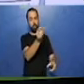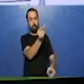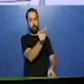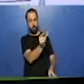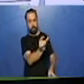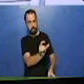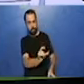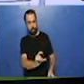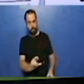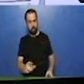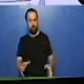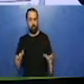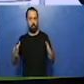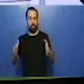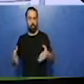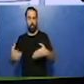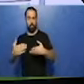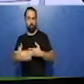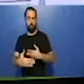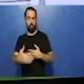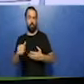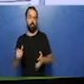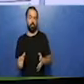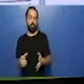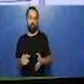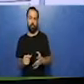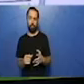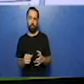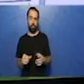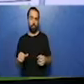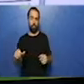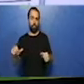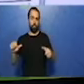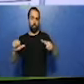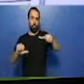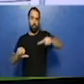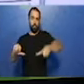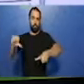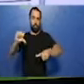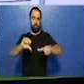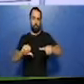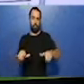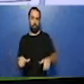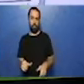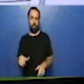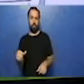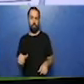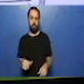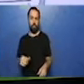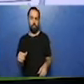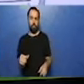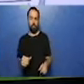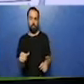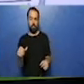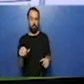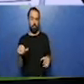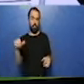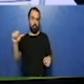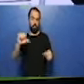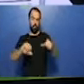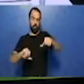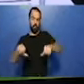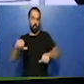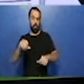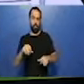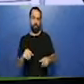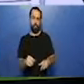um tanque de água. Esse tanque recebe aí a substância química, sulfato de alumínio e o cal, que vai